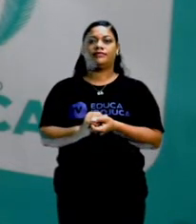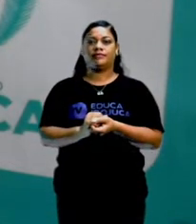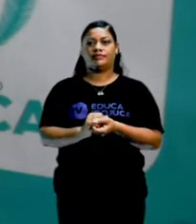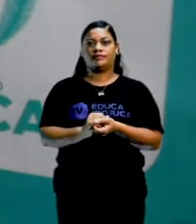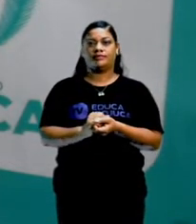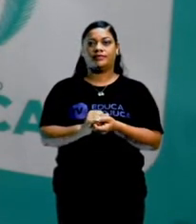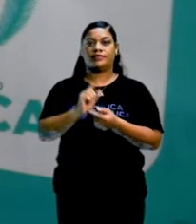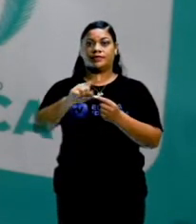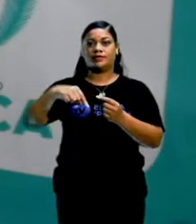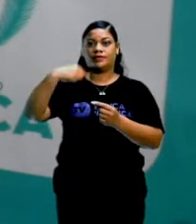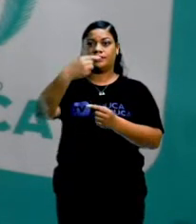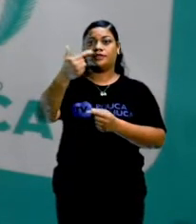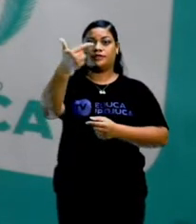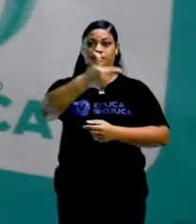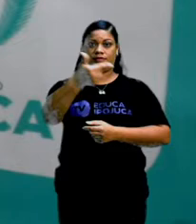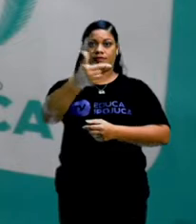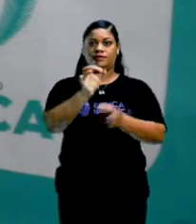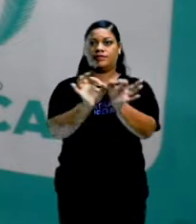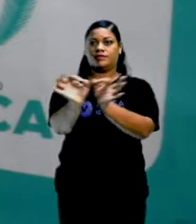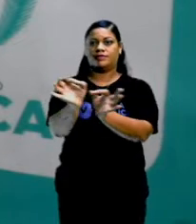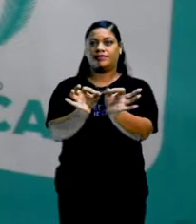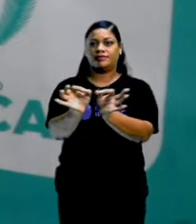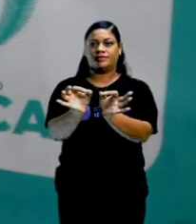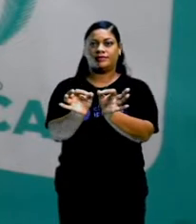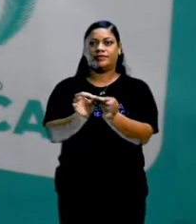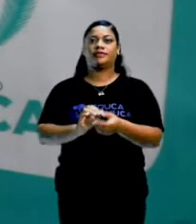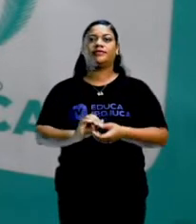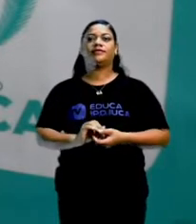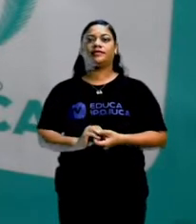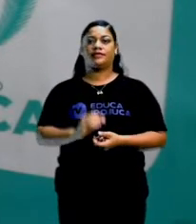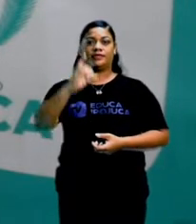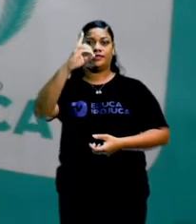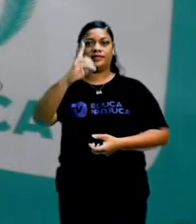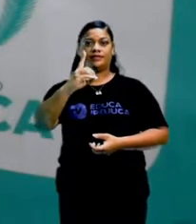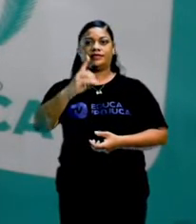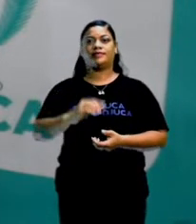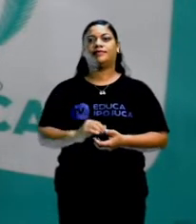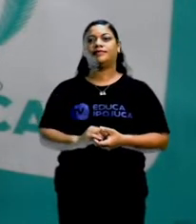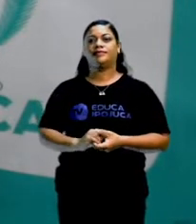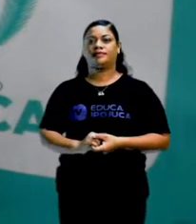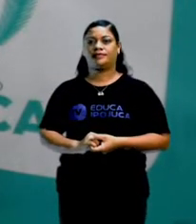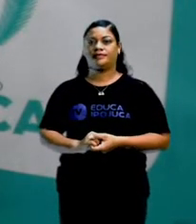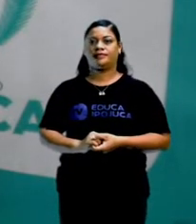para a próxima casa, a próxima ordem, que é a das dezenas.